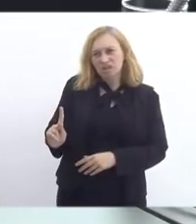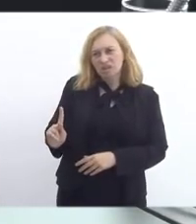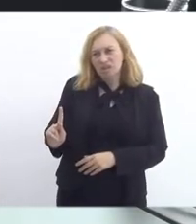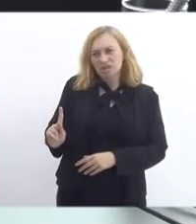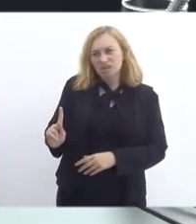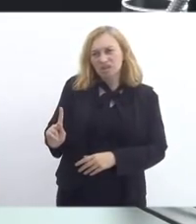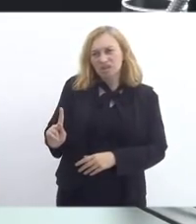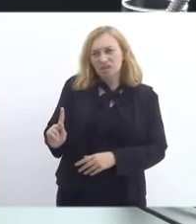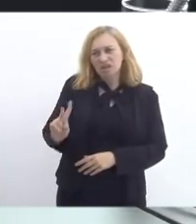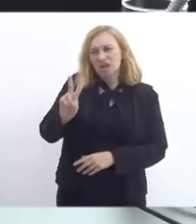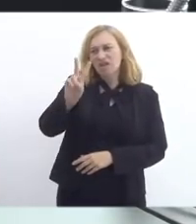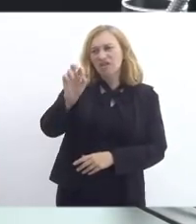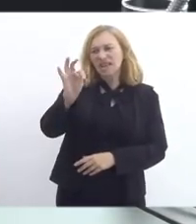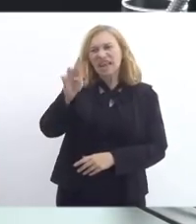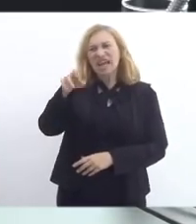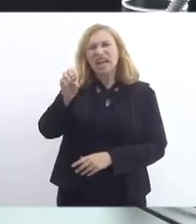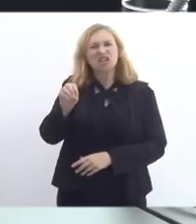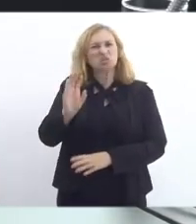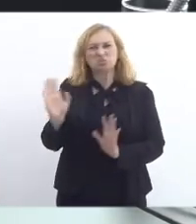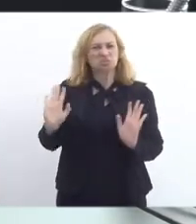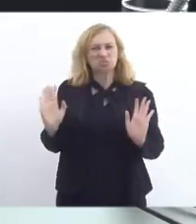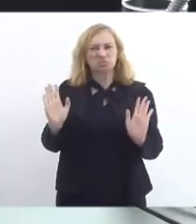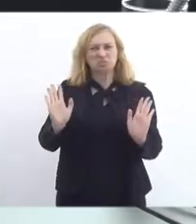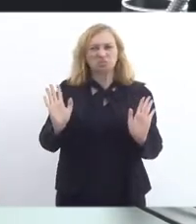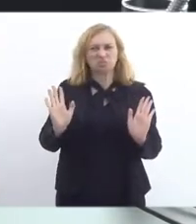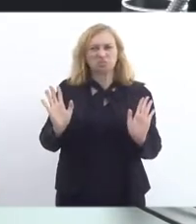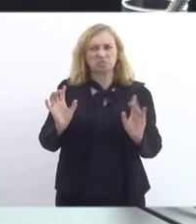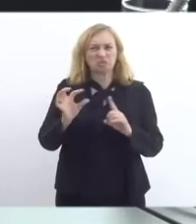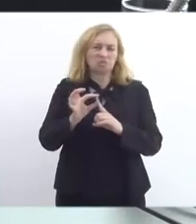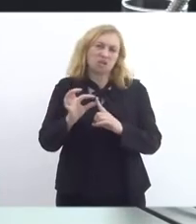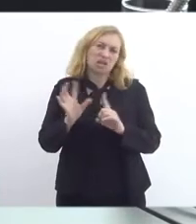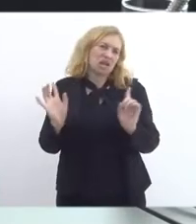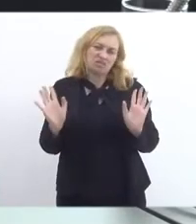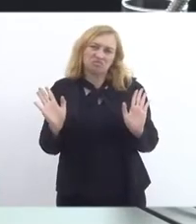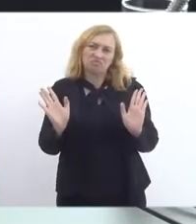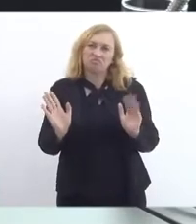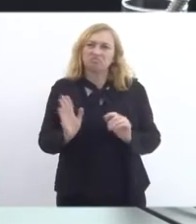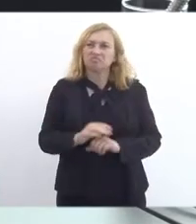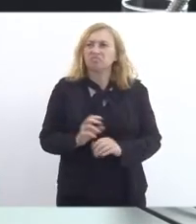chamo de veterano, não vou brigar. O termo existe, está no vocabulário.